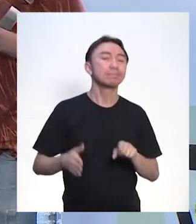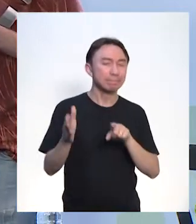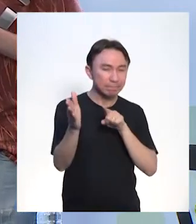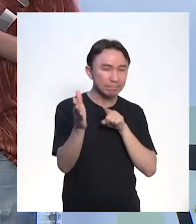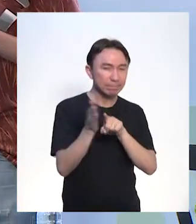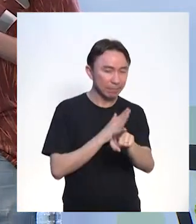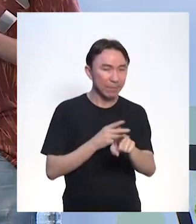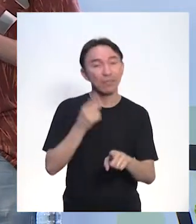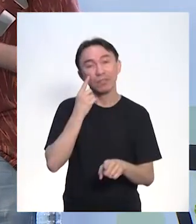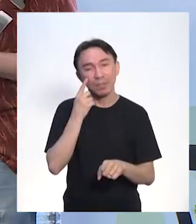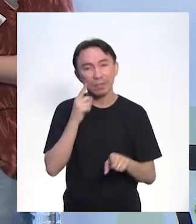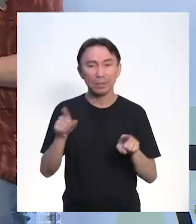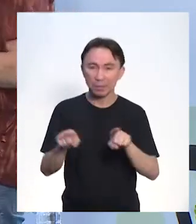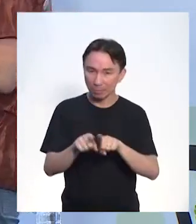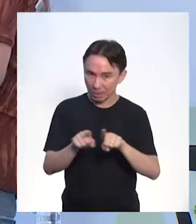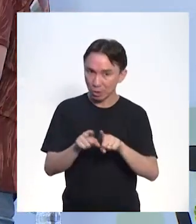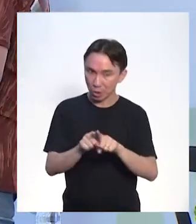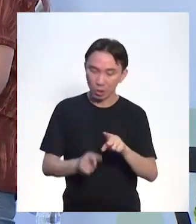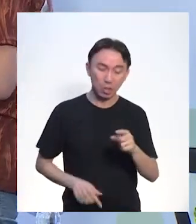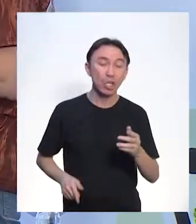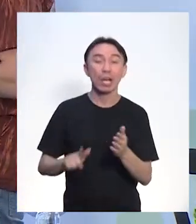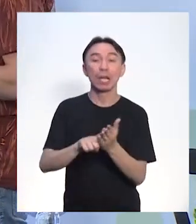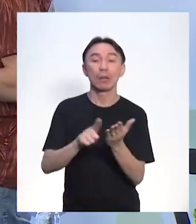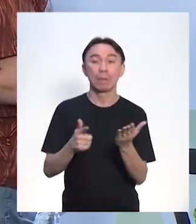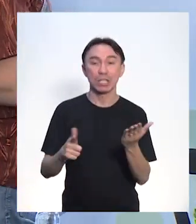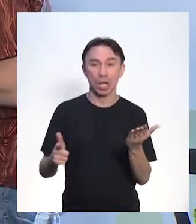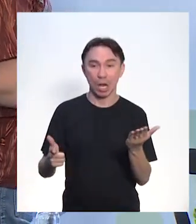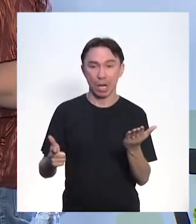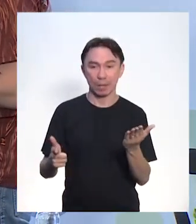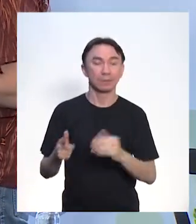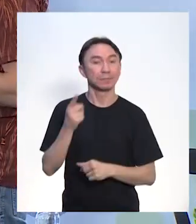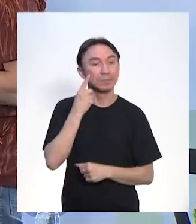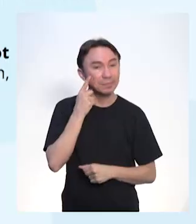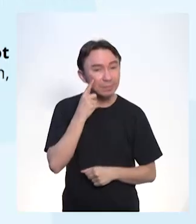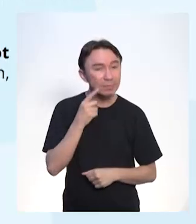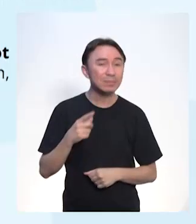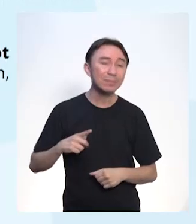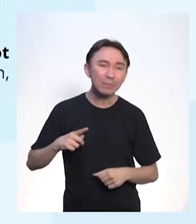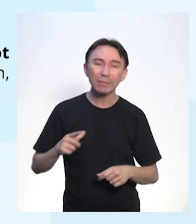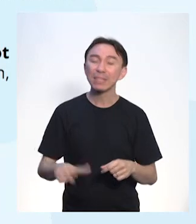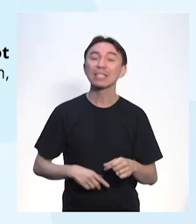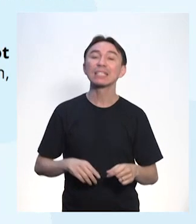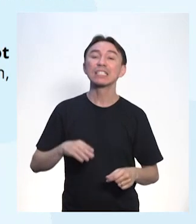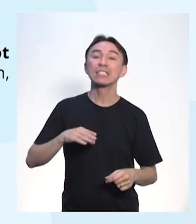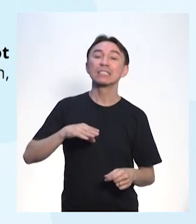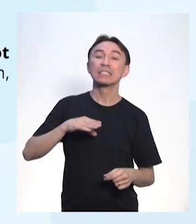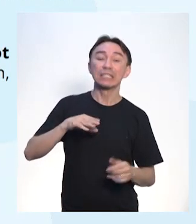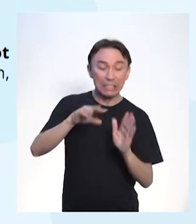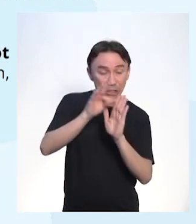pouquinho de gramática também para vocês. Ó. Geralmente, nos textos científicos, a